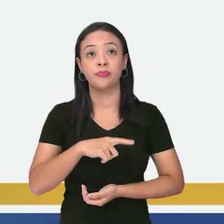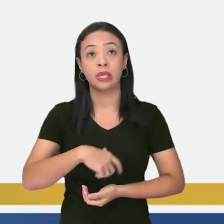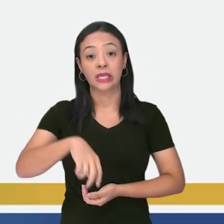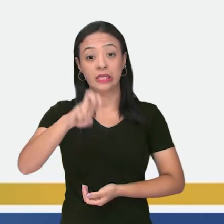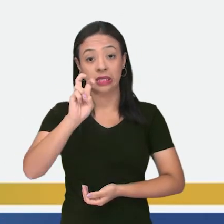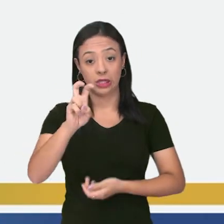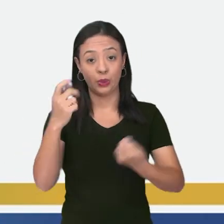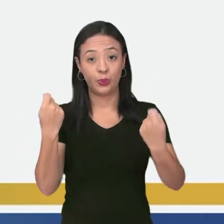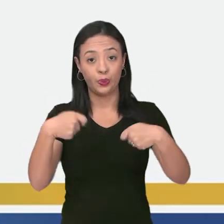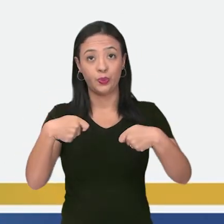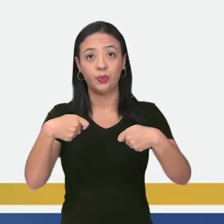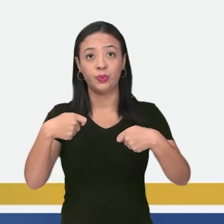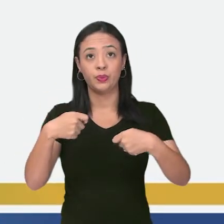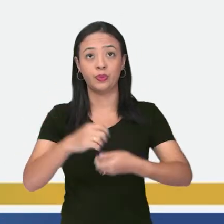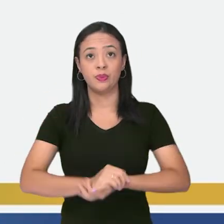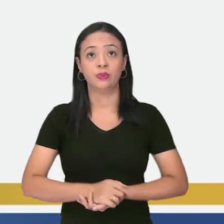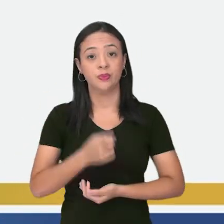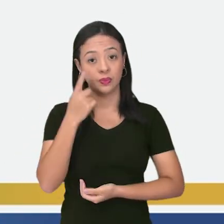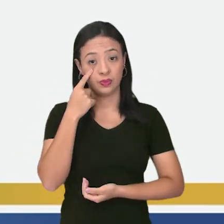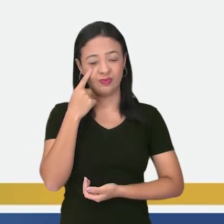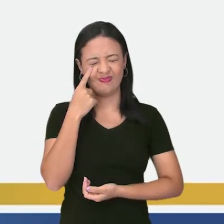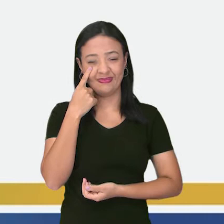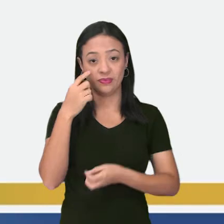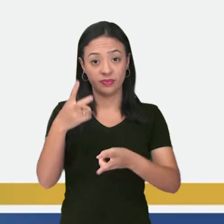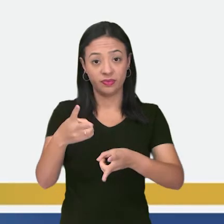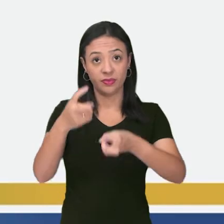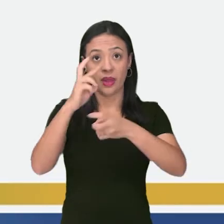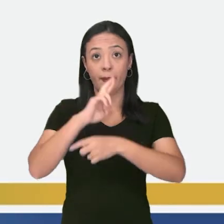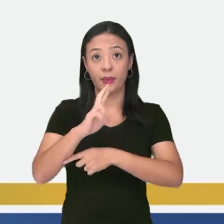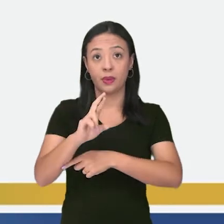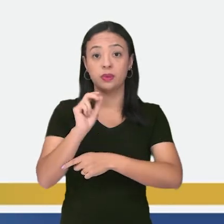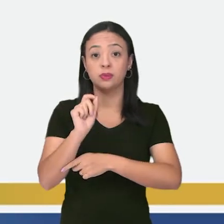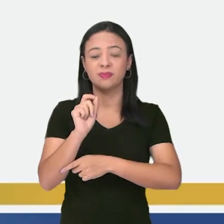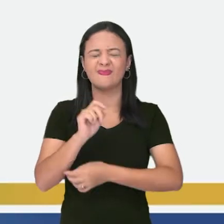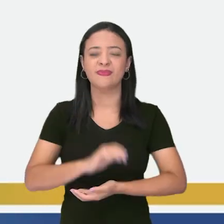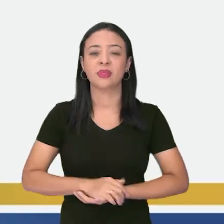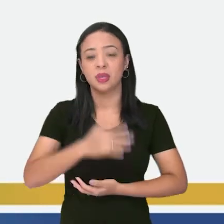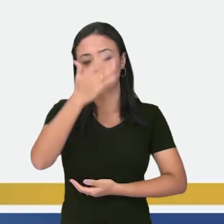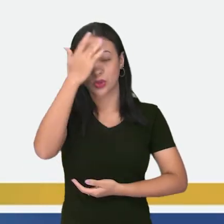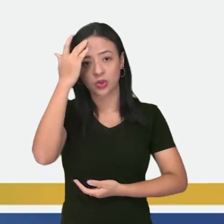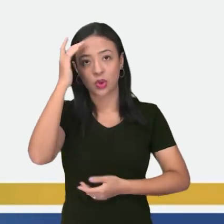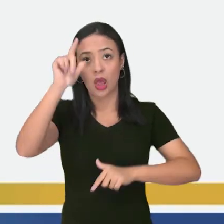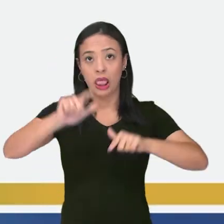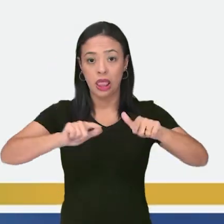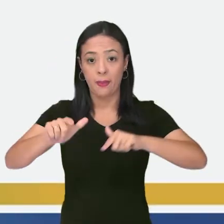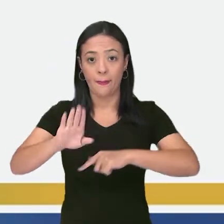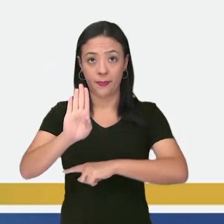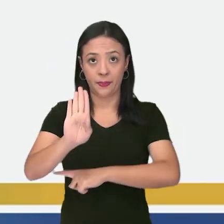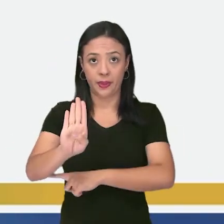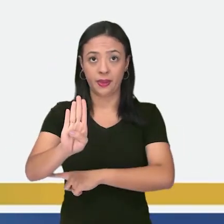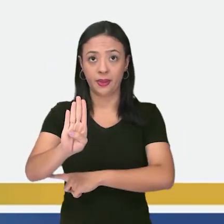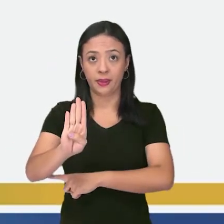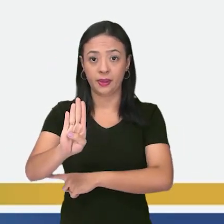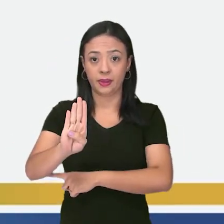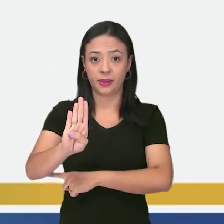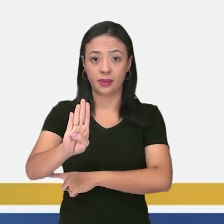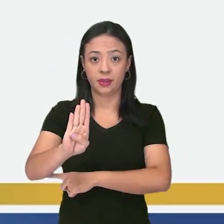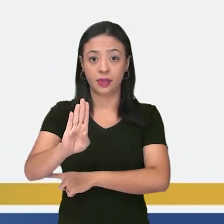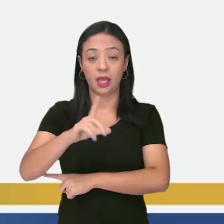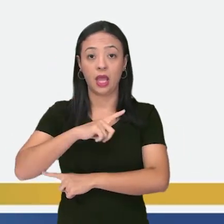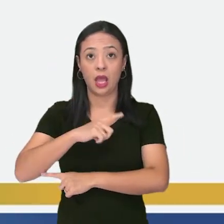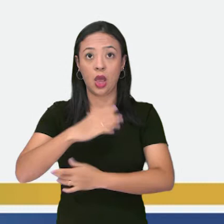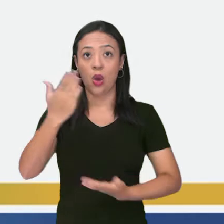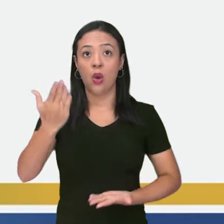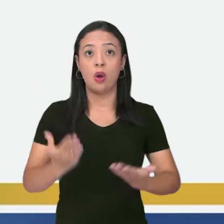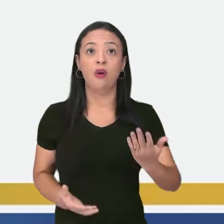alternativas. E olhando a resposta, o funcionário B, ele tem um